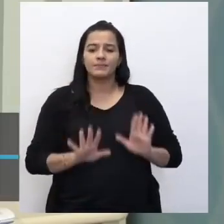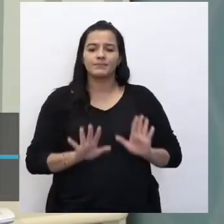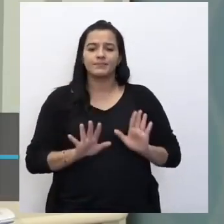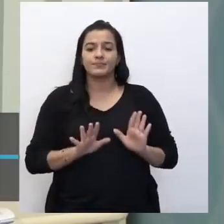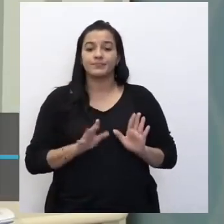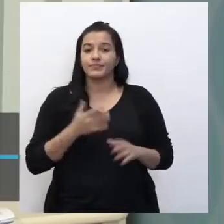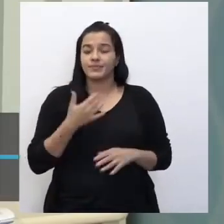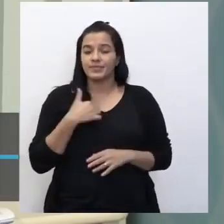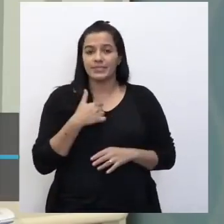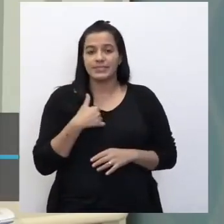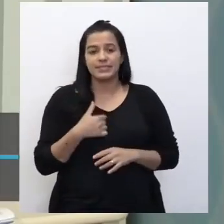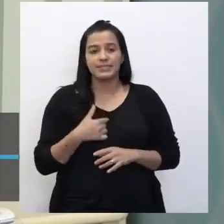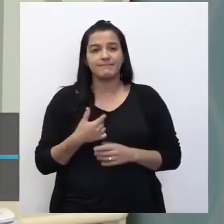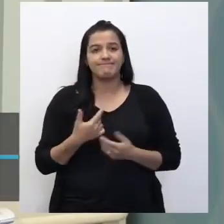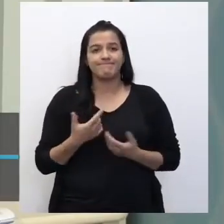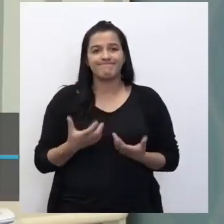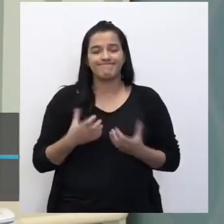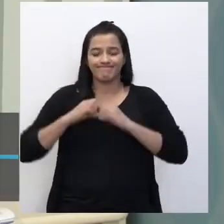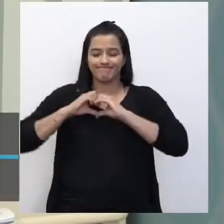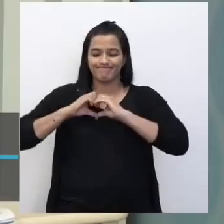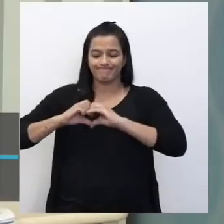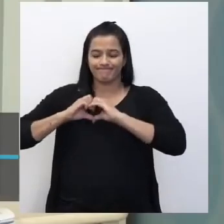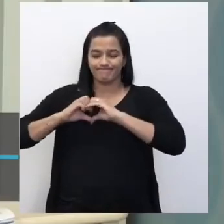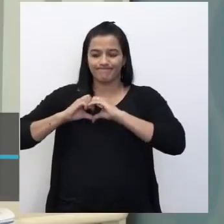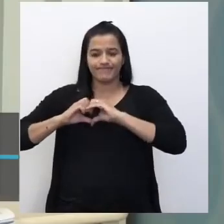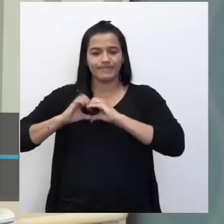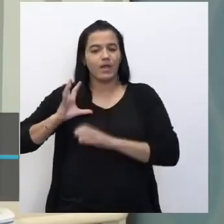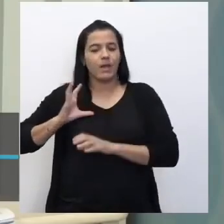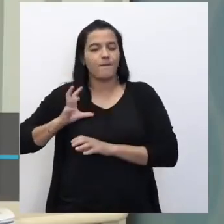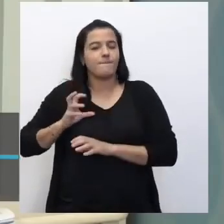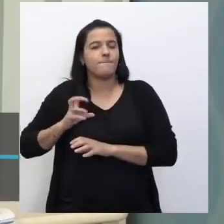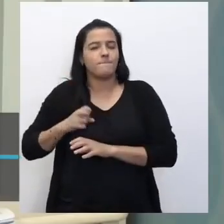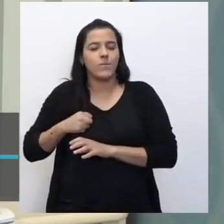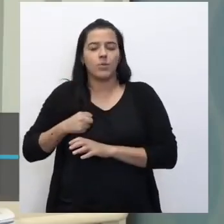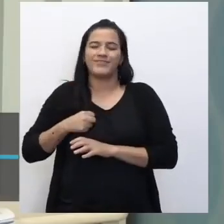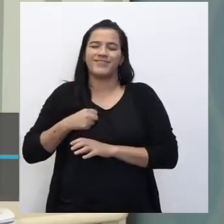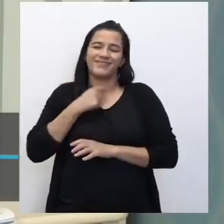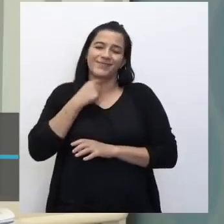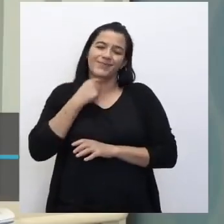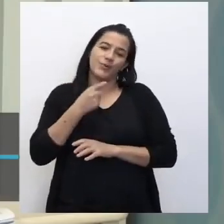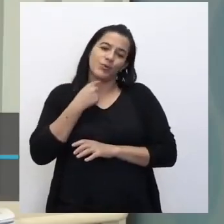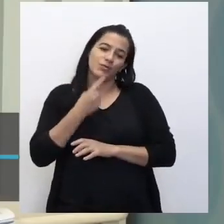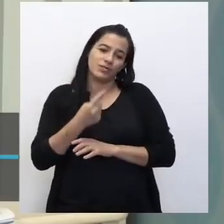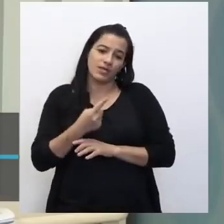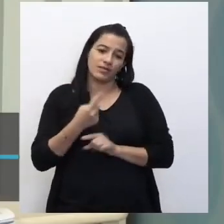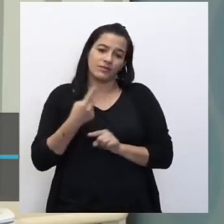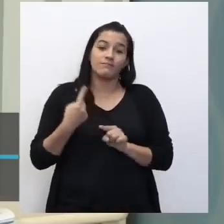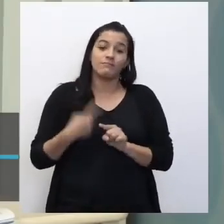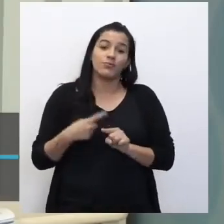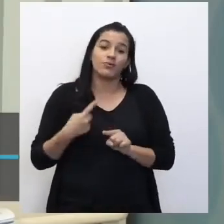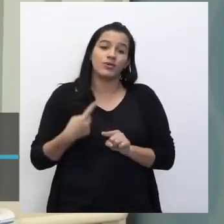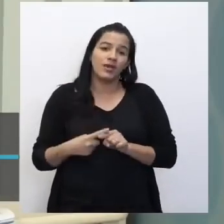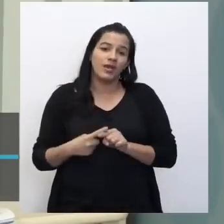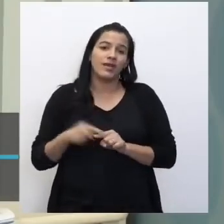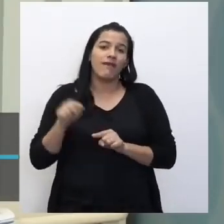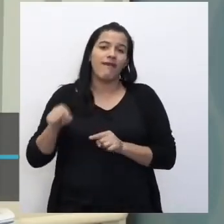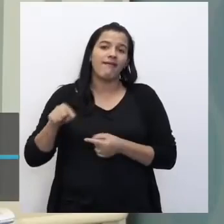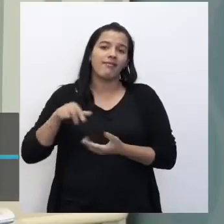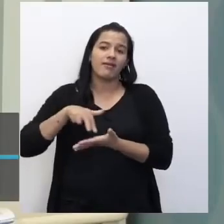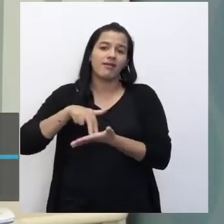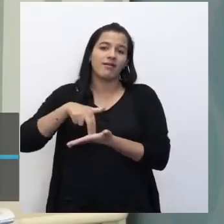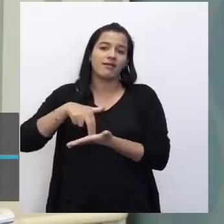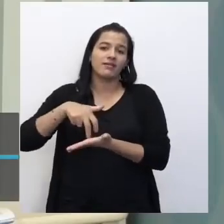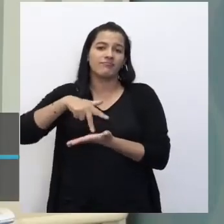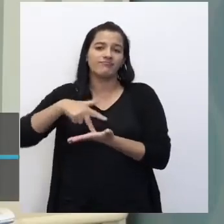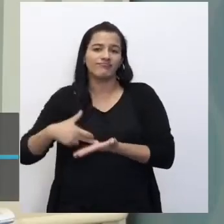não consegue se apaixonar, ele não consegue sentir amor por ela, pelo simples fato de que ela é coxa. Ou